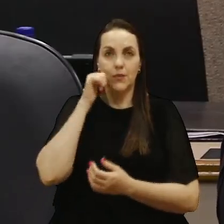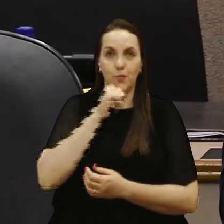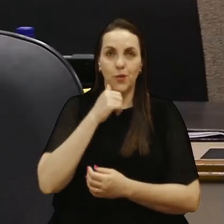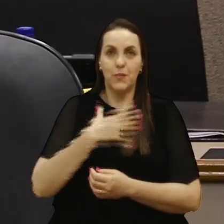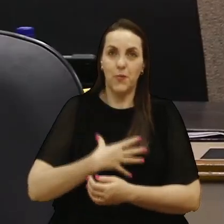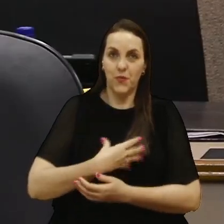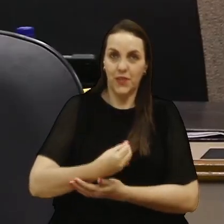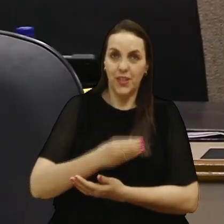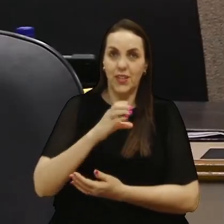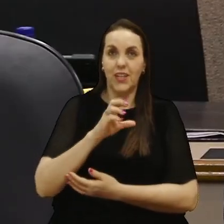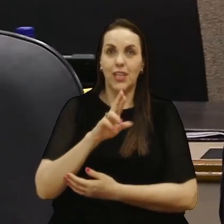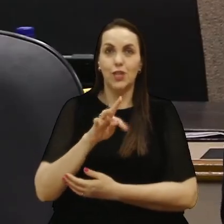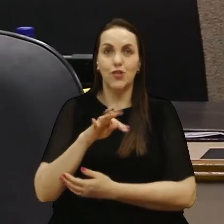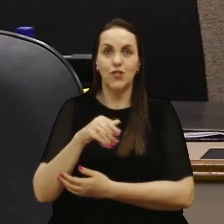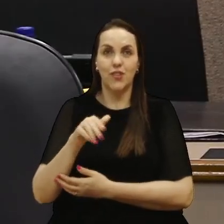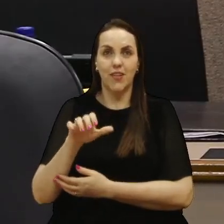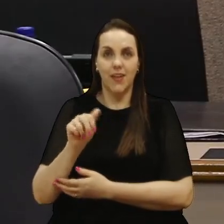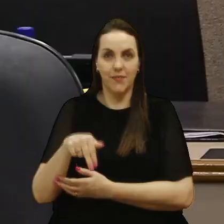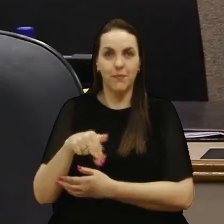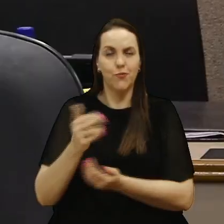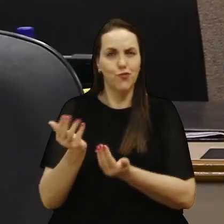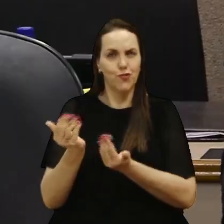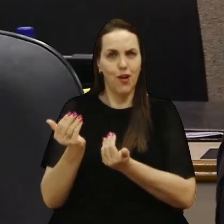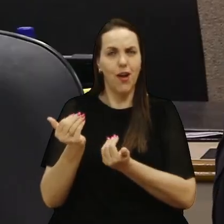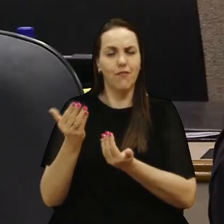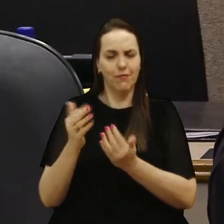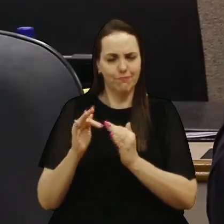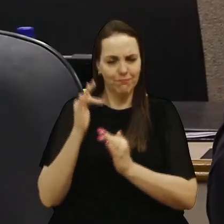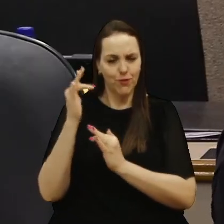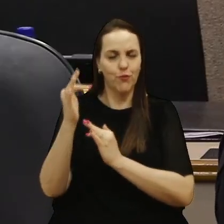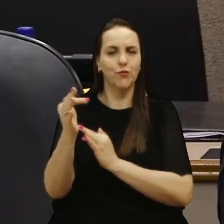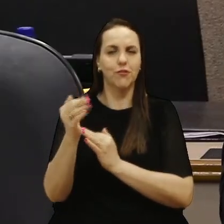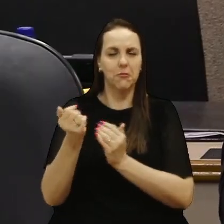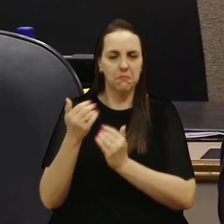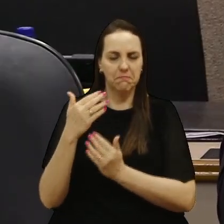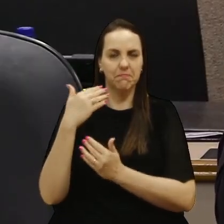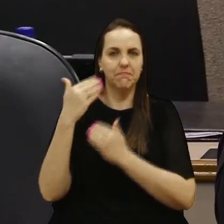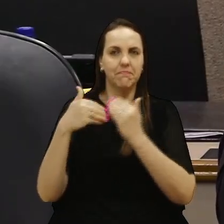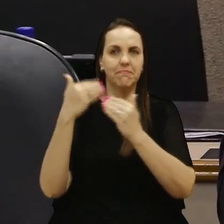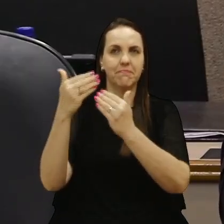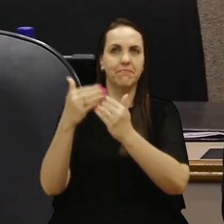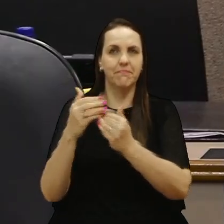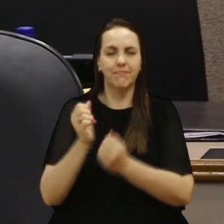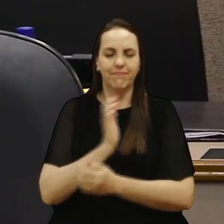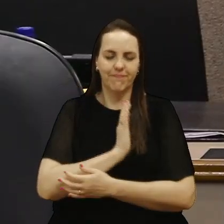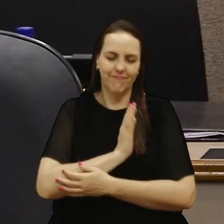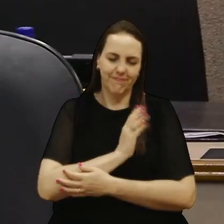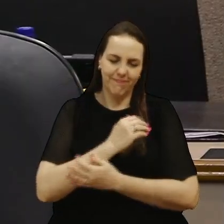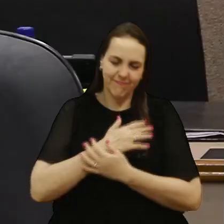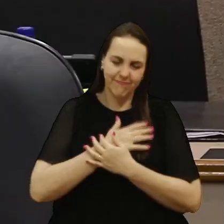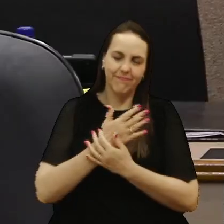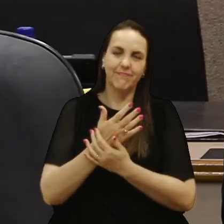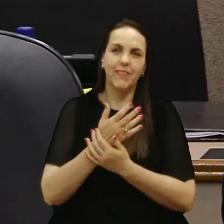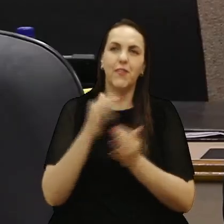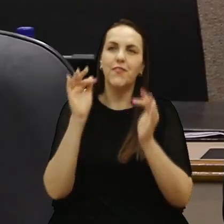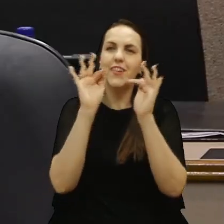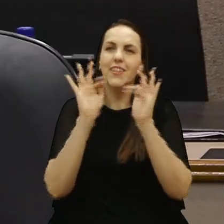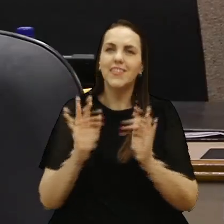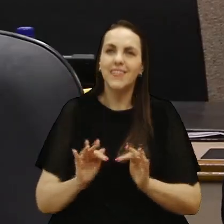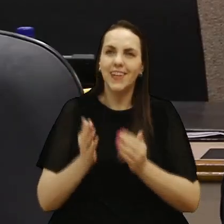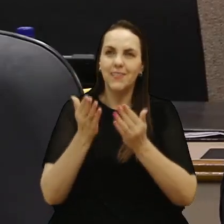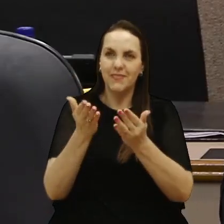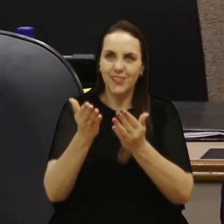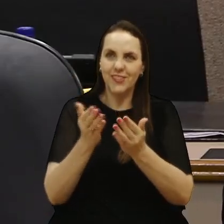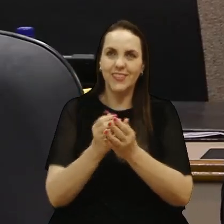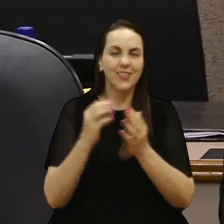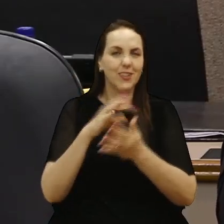Christian, 2 jovens promissores aí, de muito bom coração. Então, felicidades, Stephanie, toda a